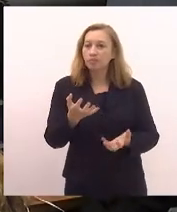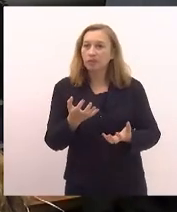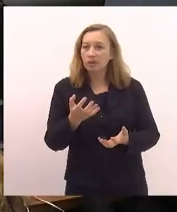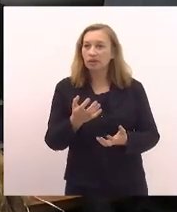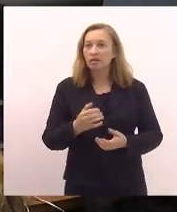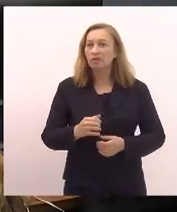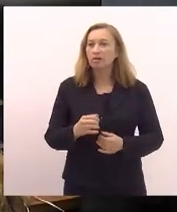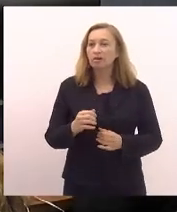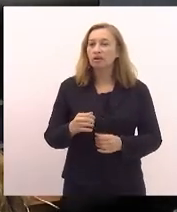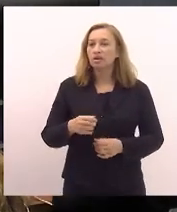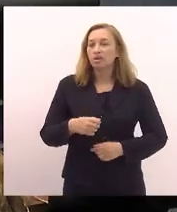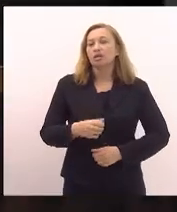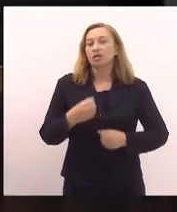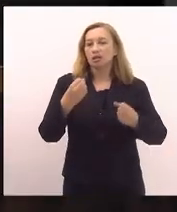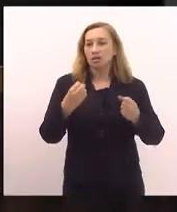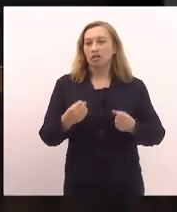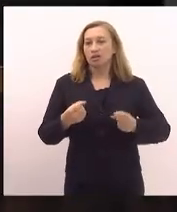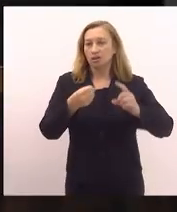minha autodescrição.